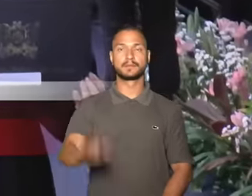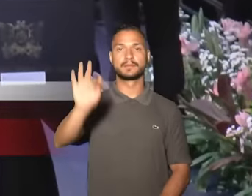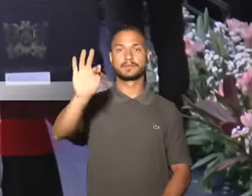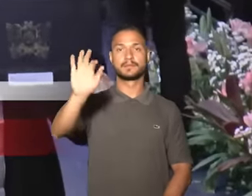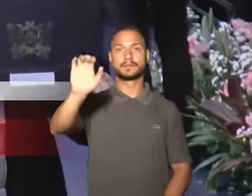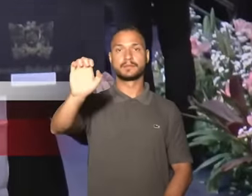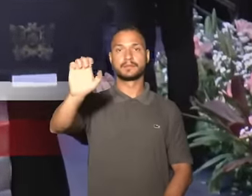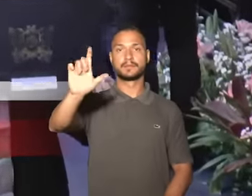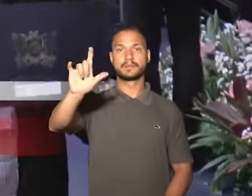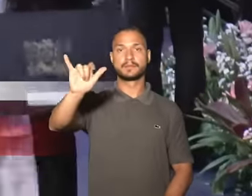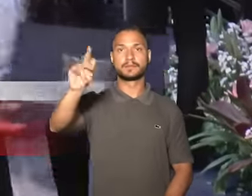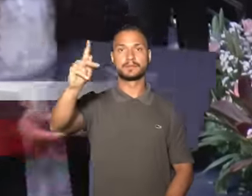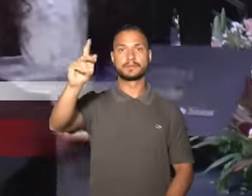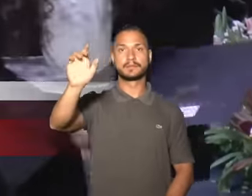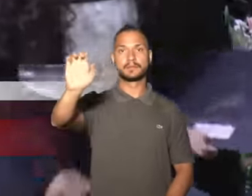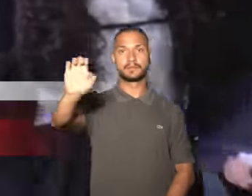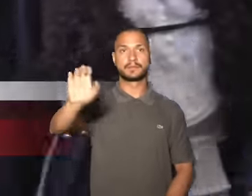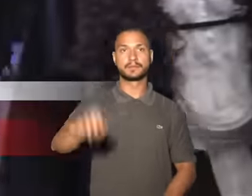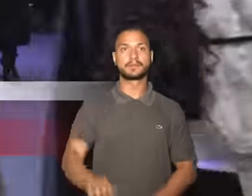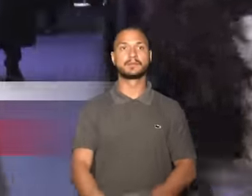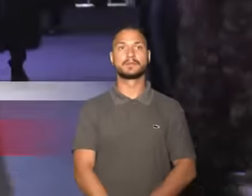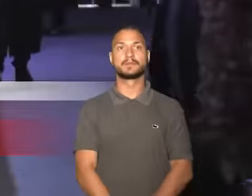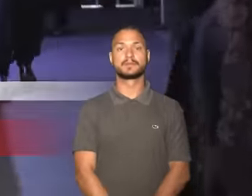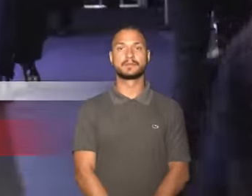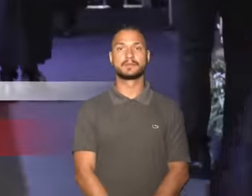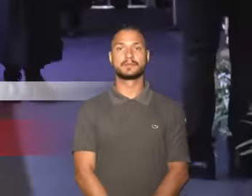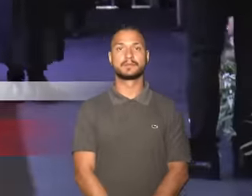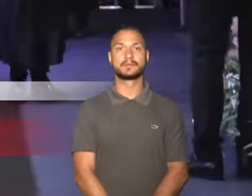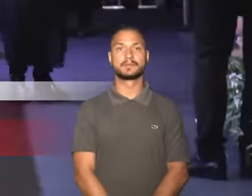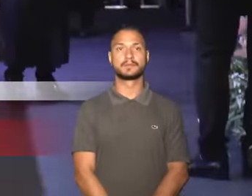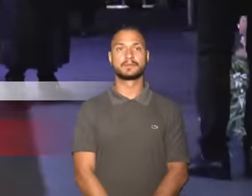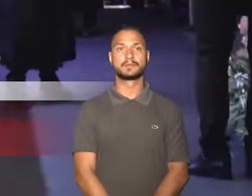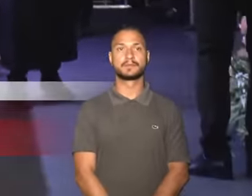Felipe de Paula Martins.